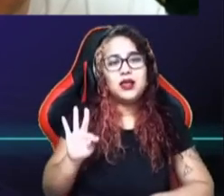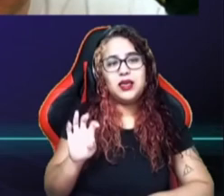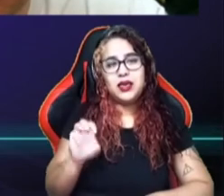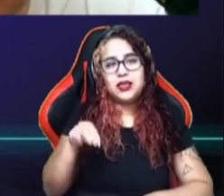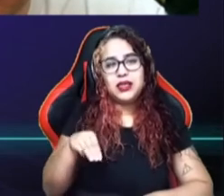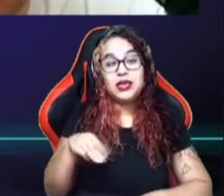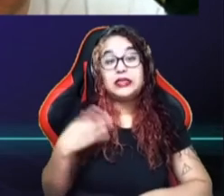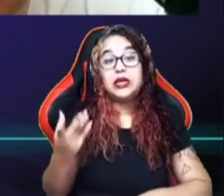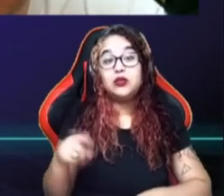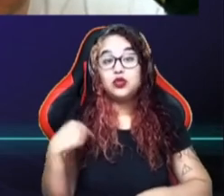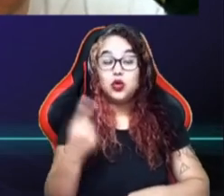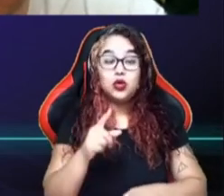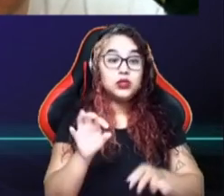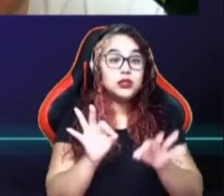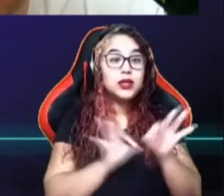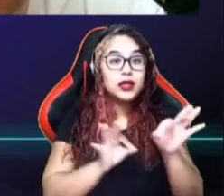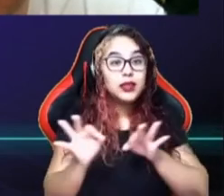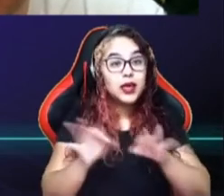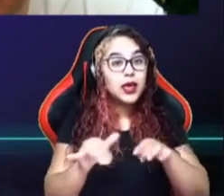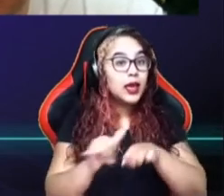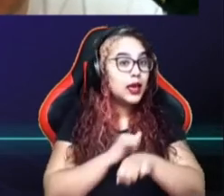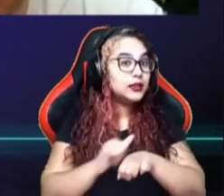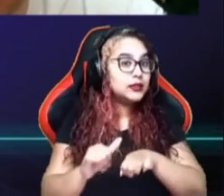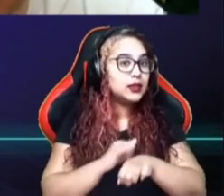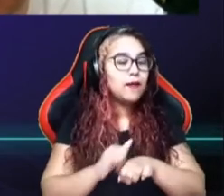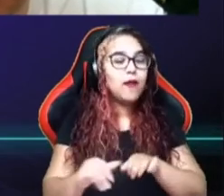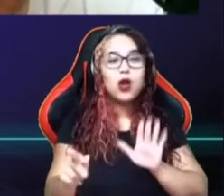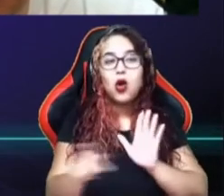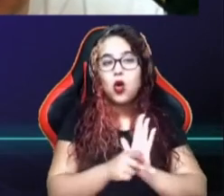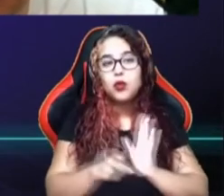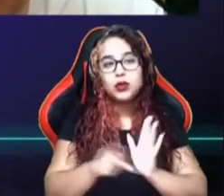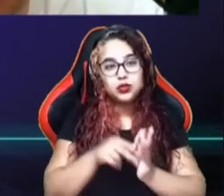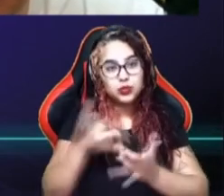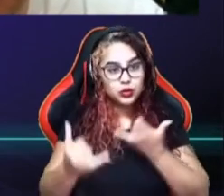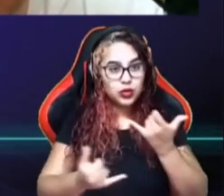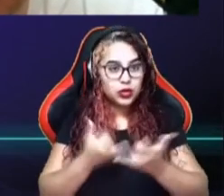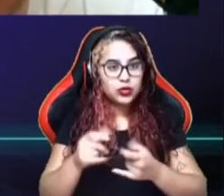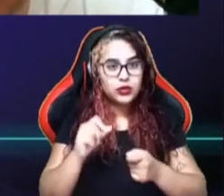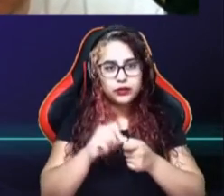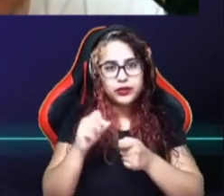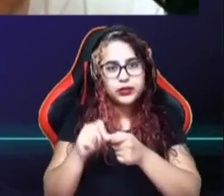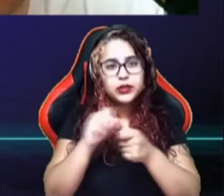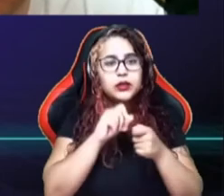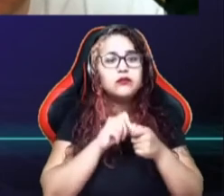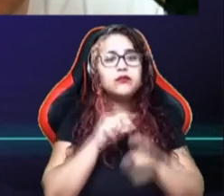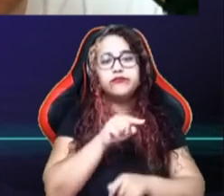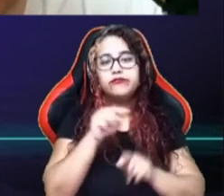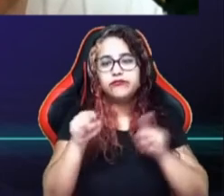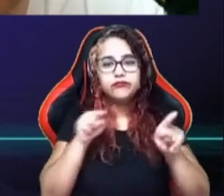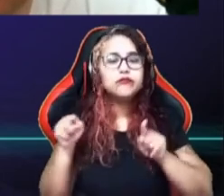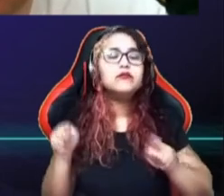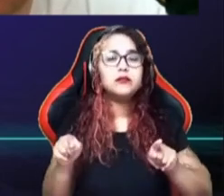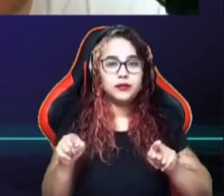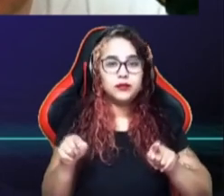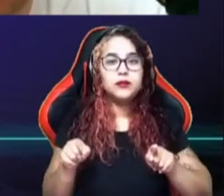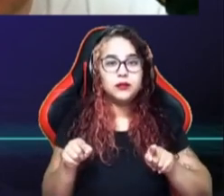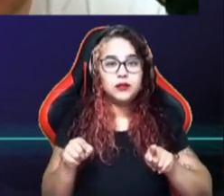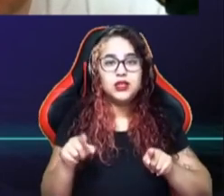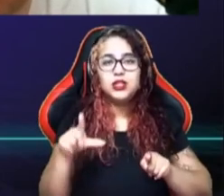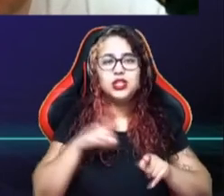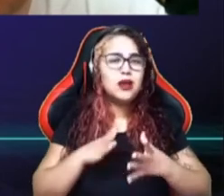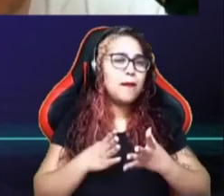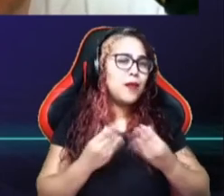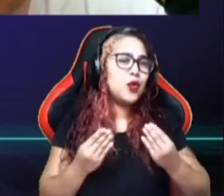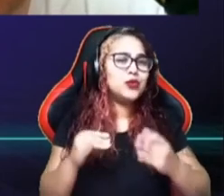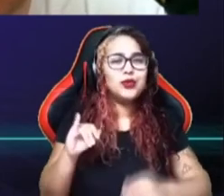que os jogadores vissem que, meio que por conta deles estarem no jogo, apareceram vários itens lindos no